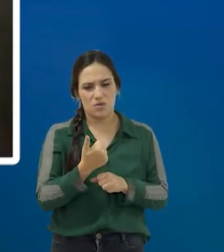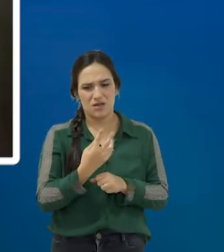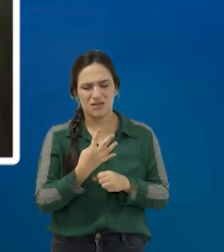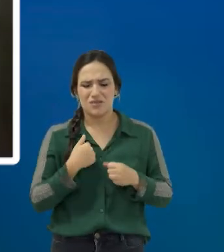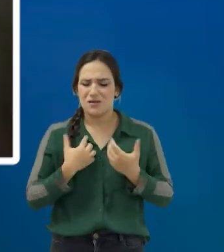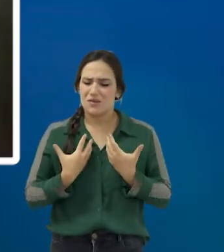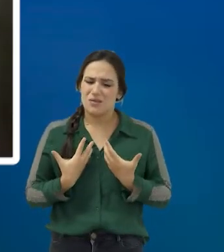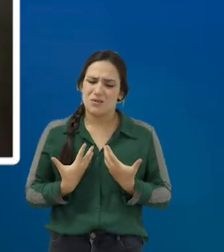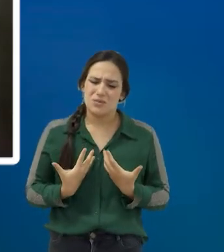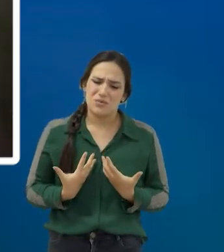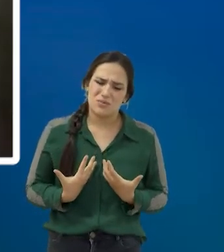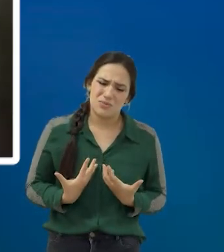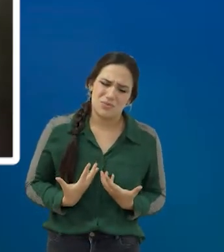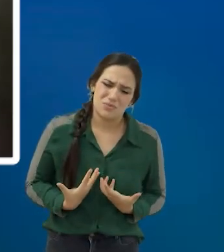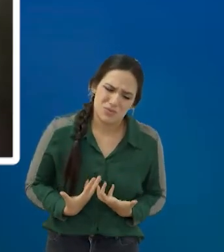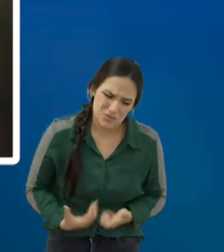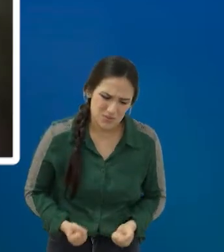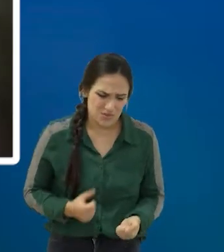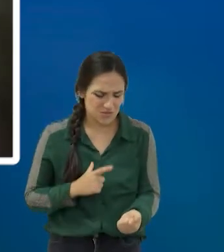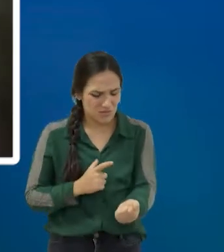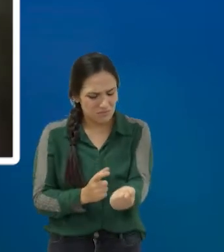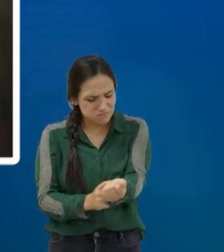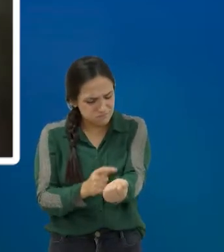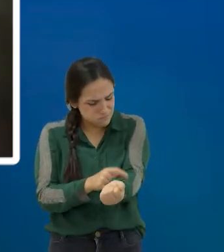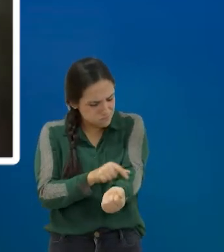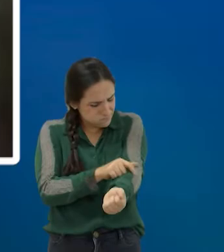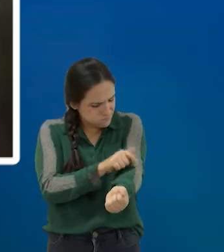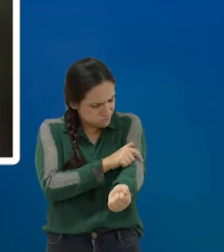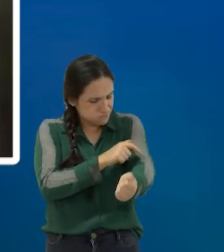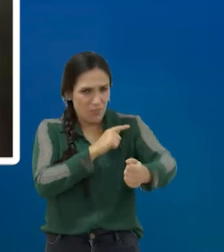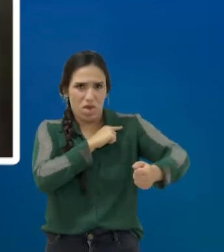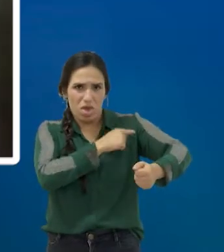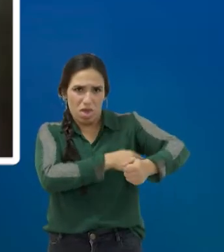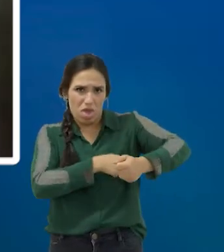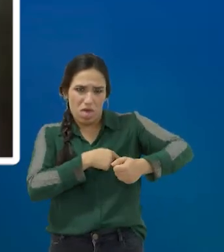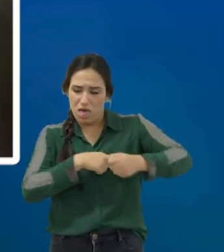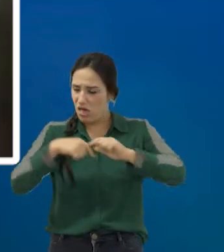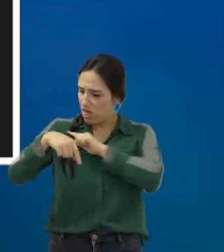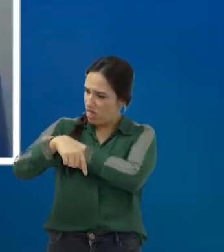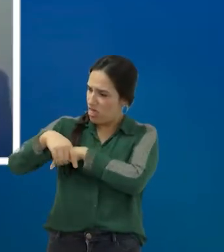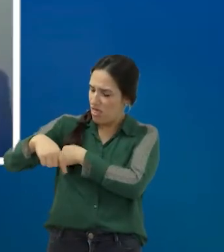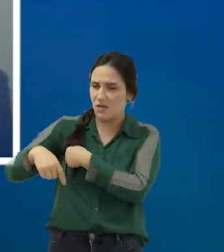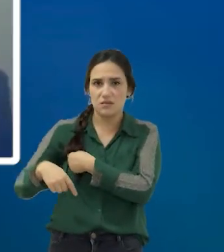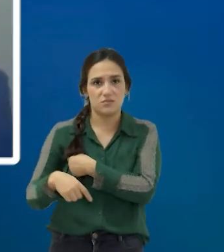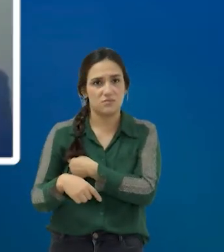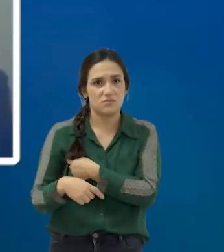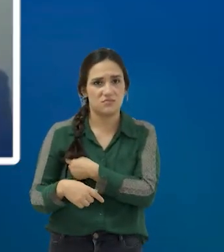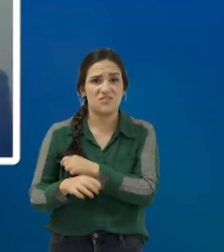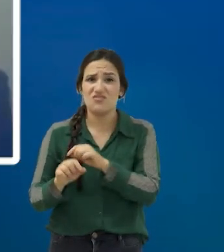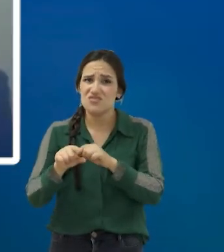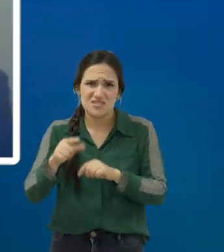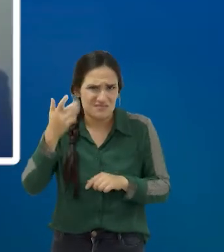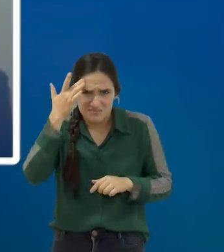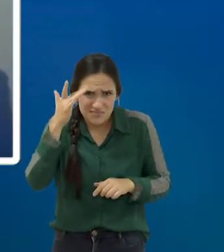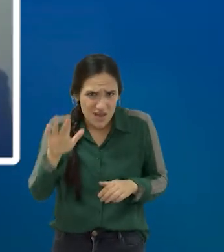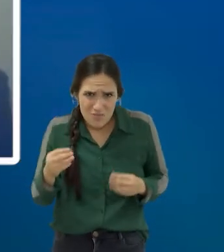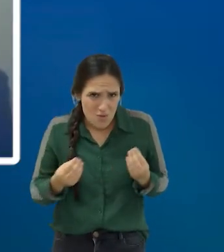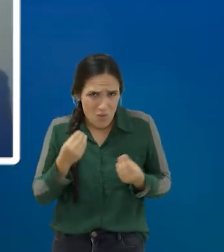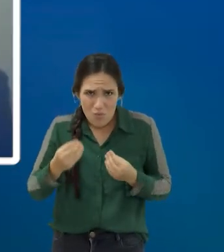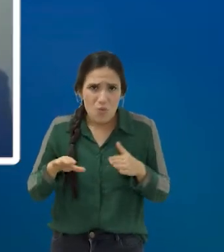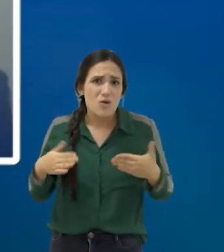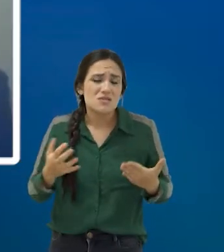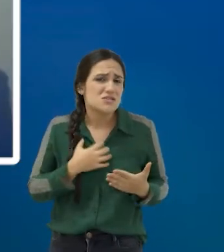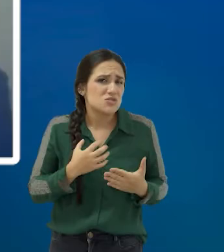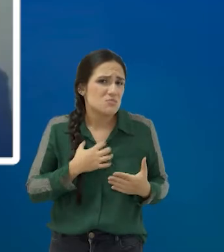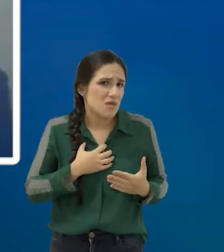uma palidez excessiva, manchas na pele, sobretudo axilas e virilha. Então, assim, são coisas que você não faz ideia que é uma